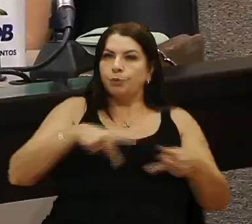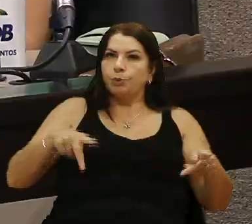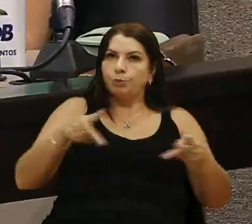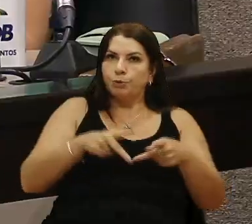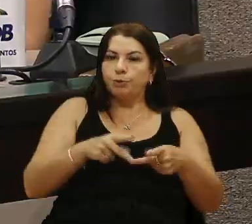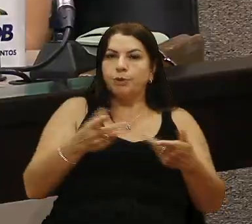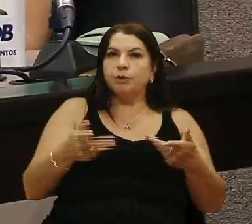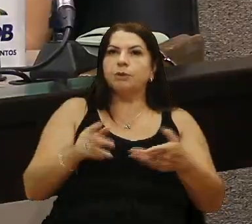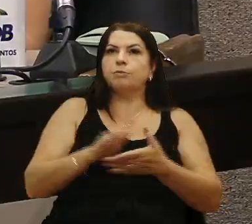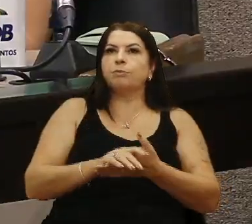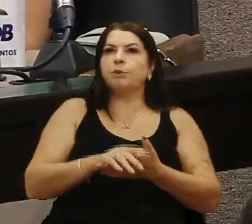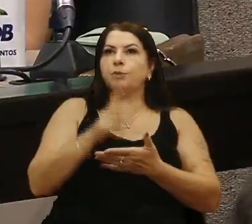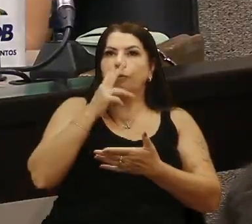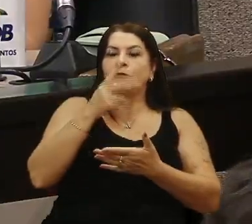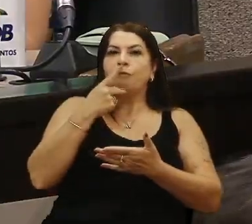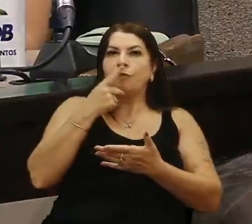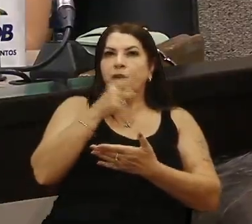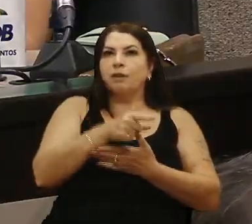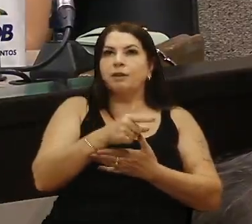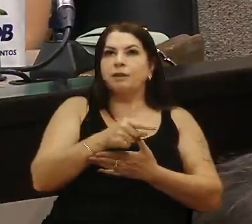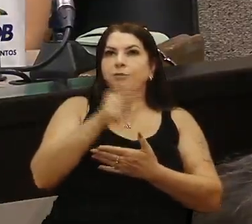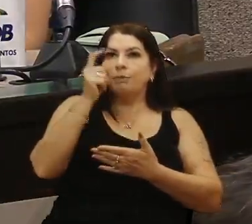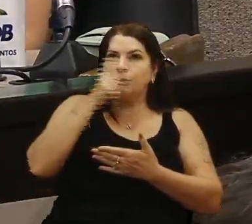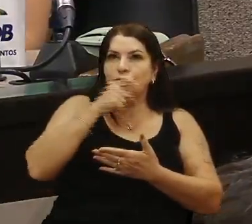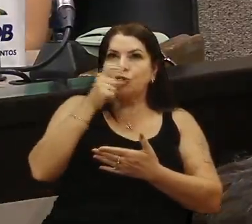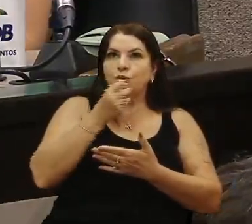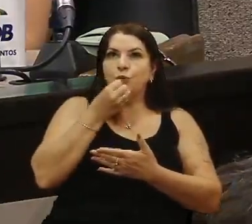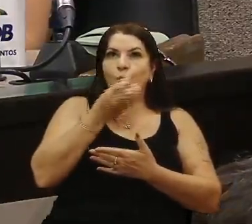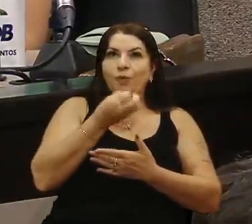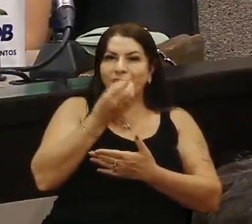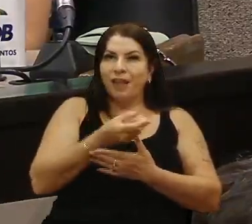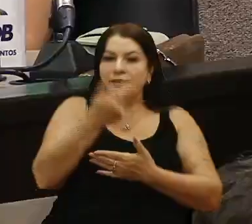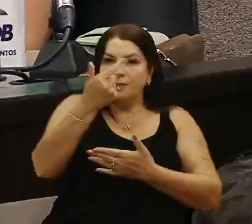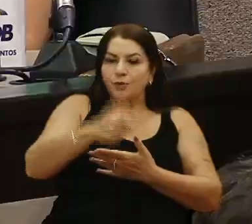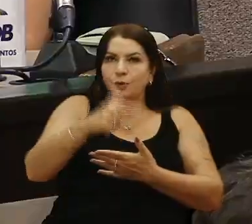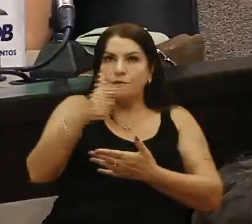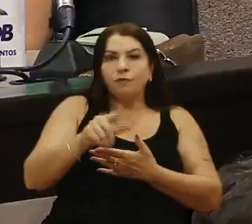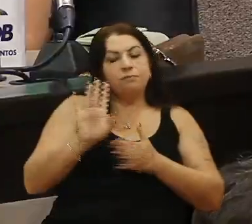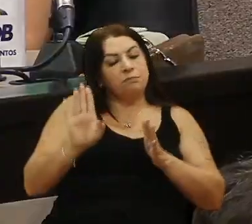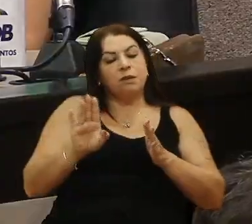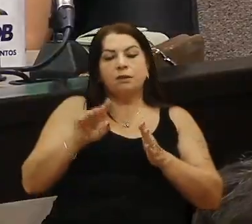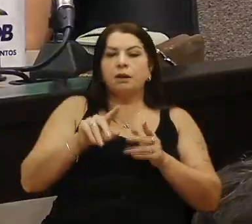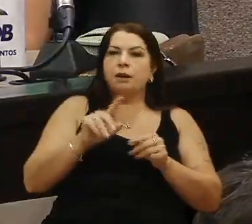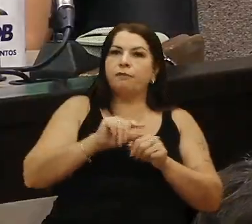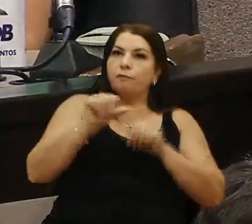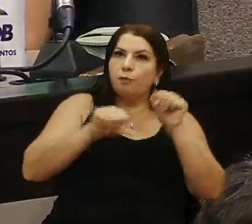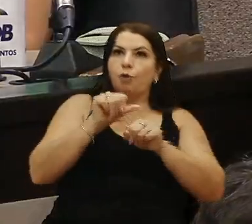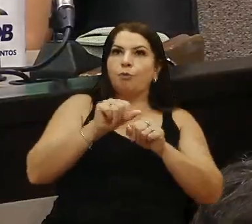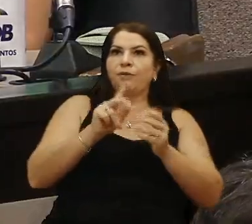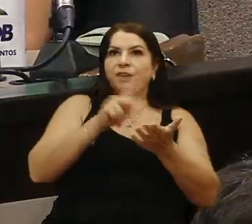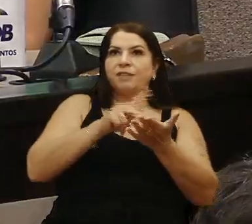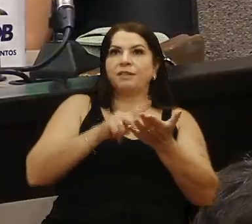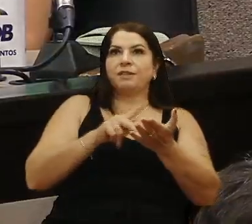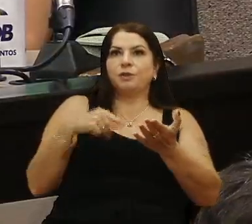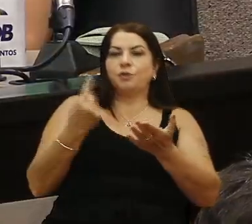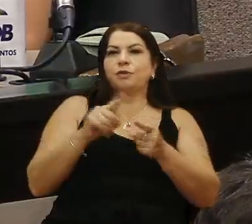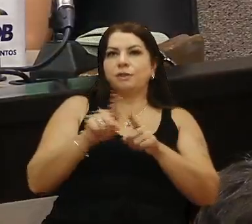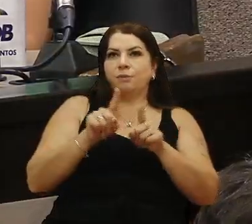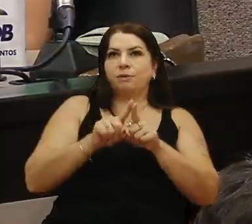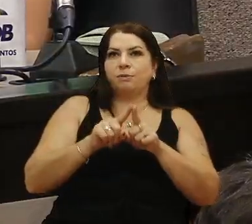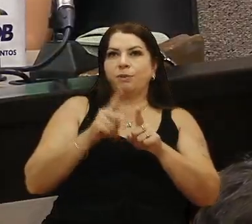população. Mas, como eles mesmos dizem, né, uma mentira contada tantas vezes, elas acabam virando verdade. Mas nós estamos aqui